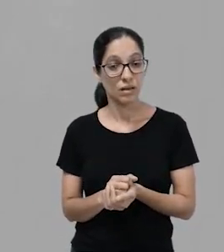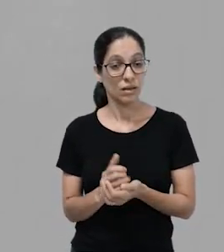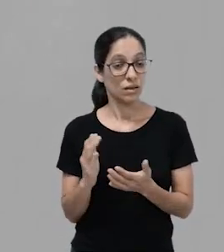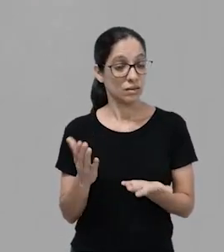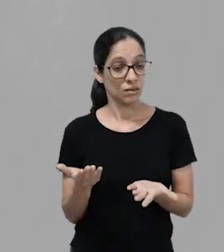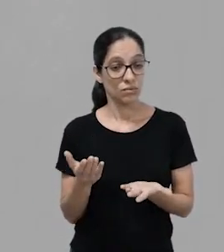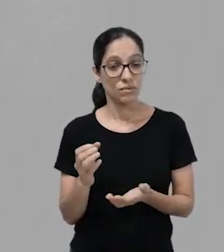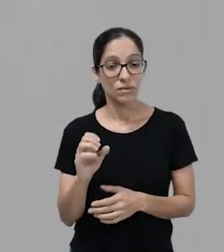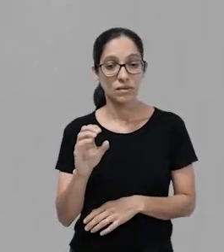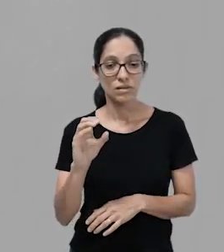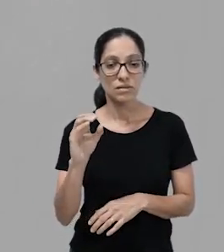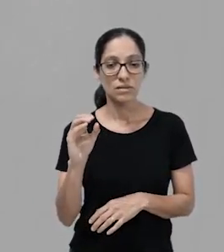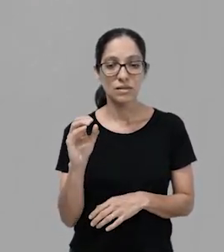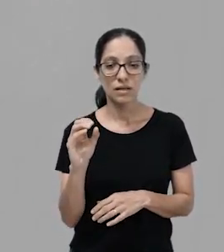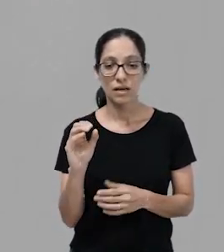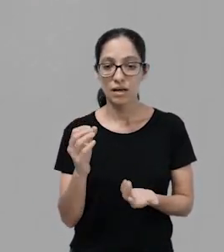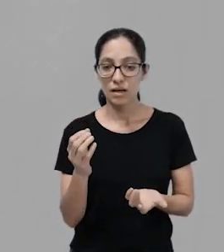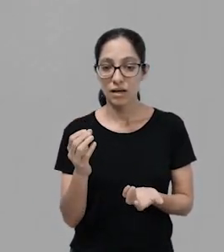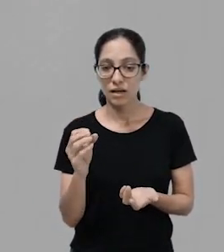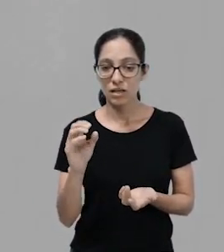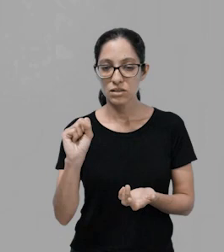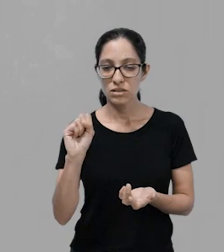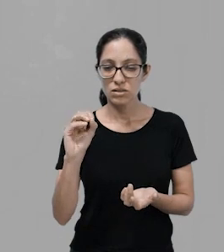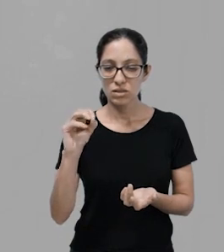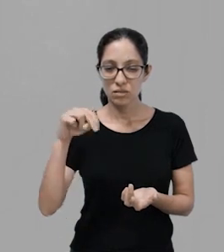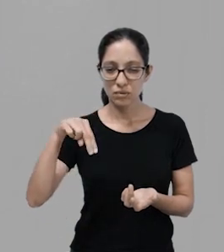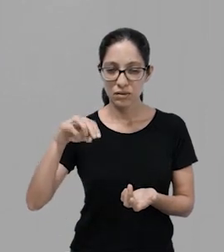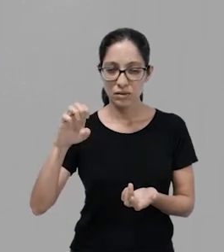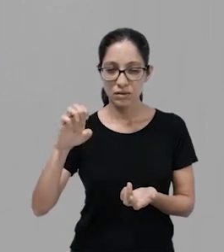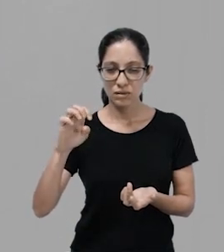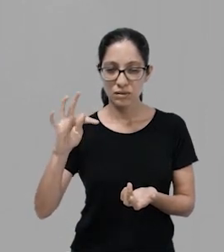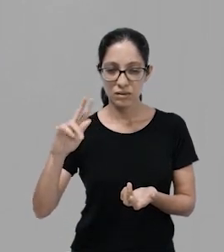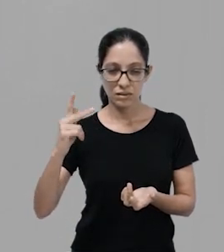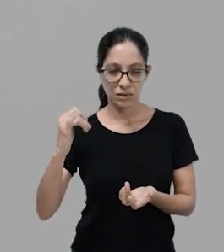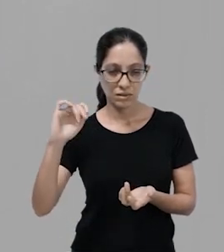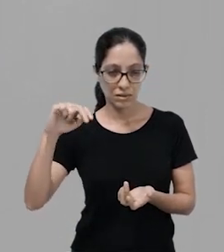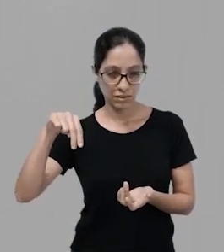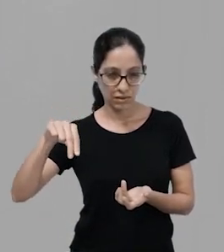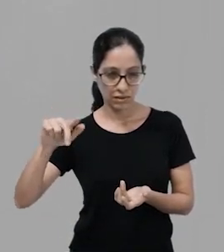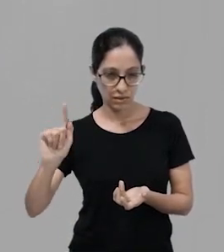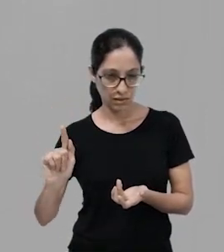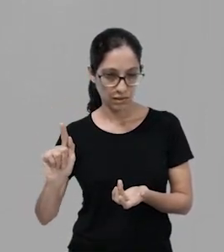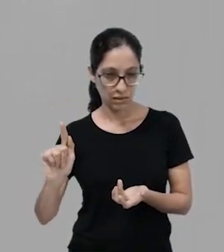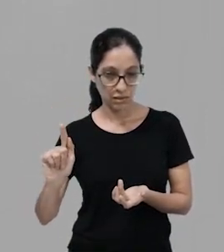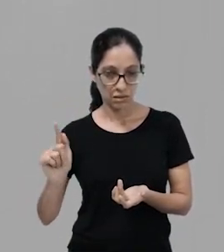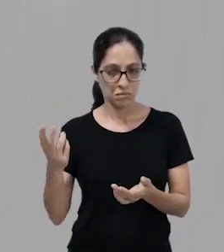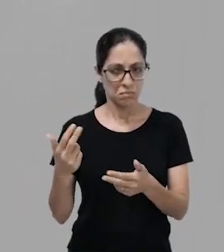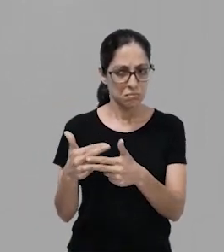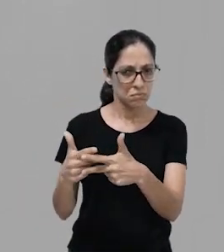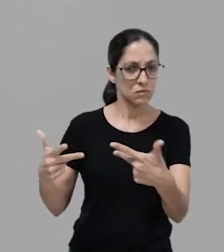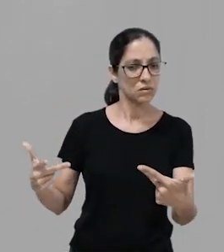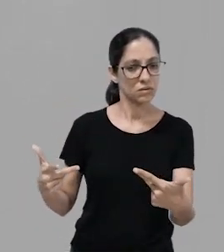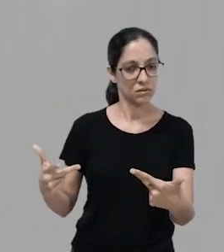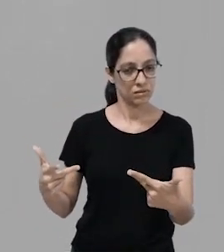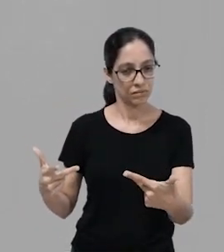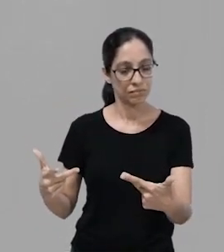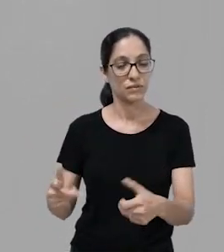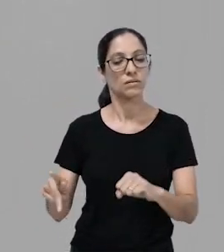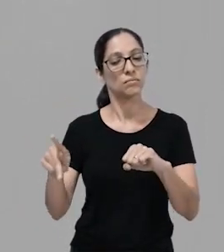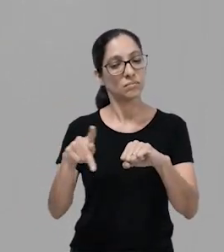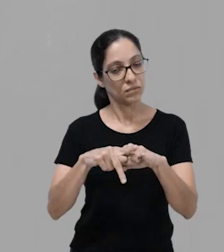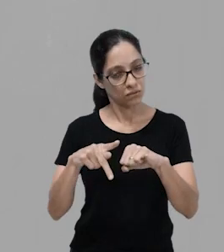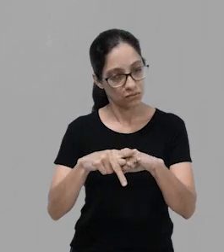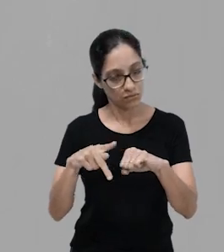Então, something significa alguma coisa ou algo, tá? Então, continua sendo um